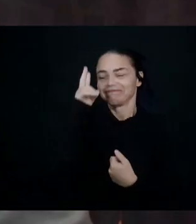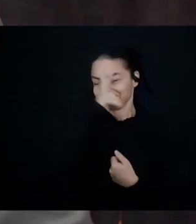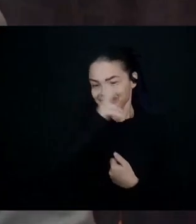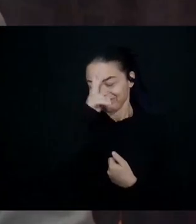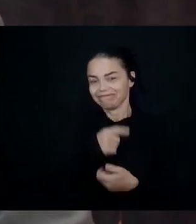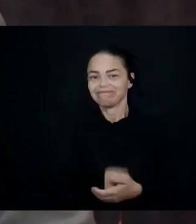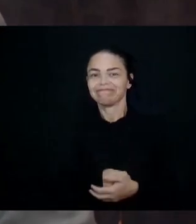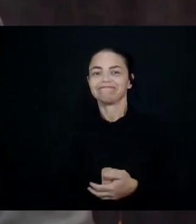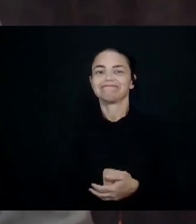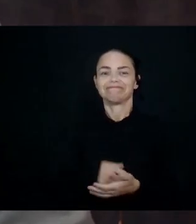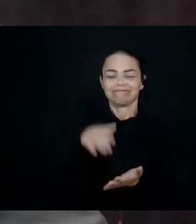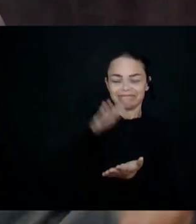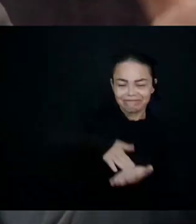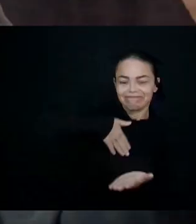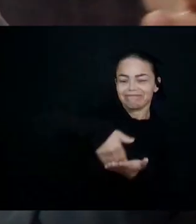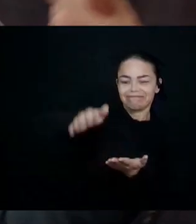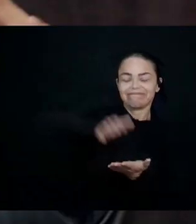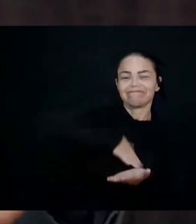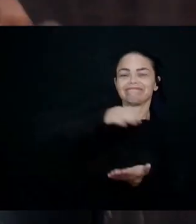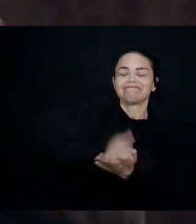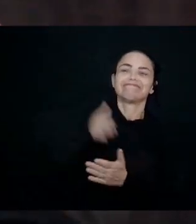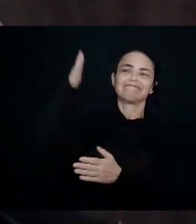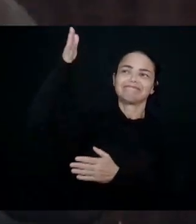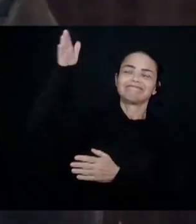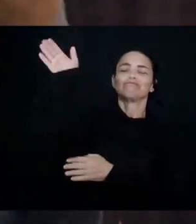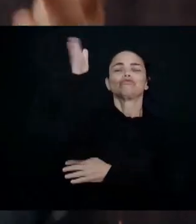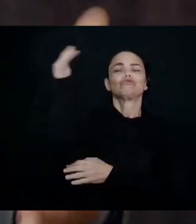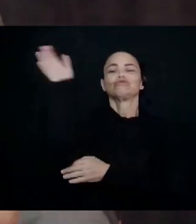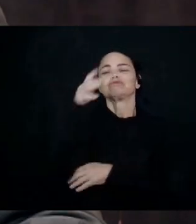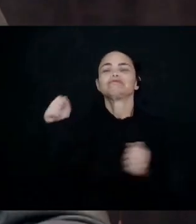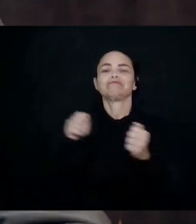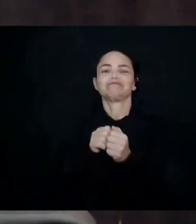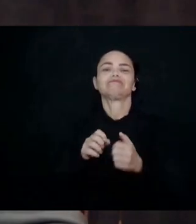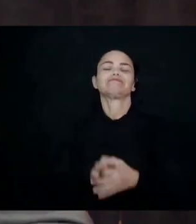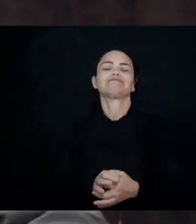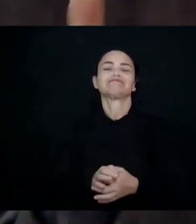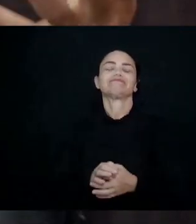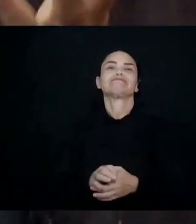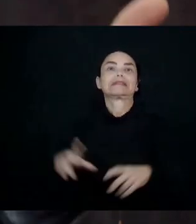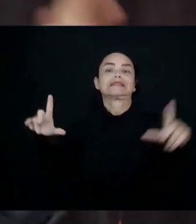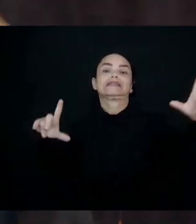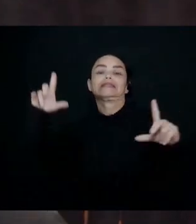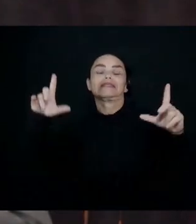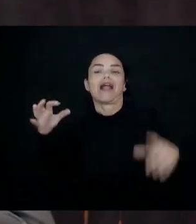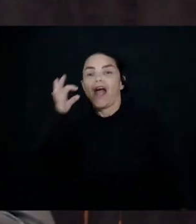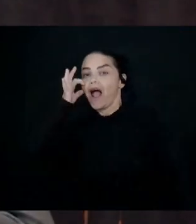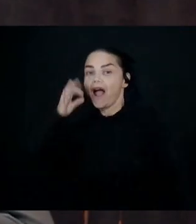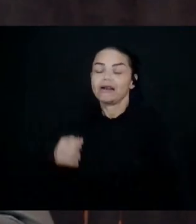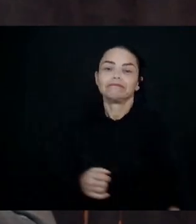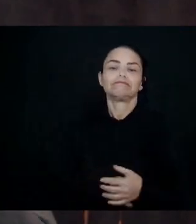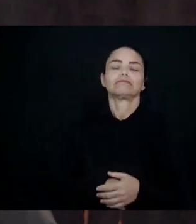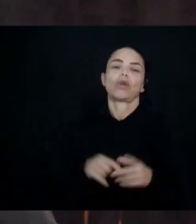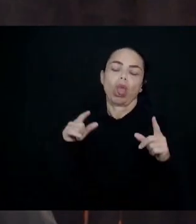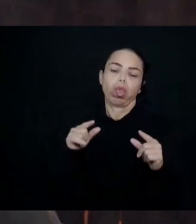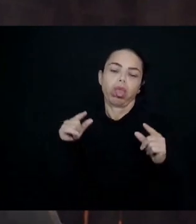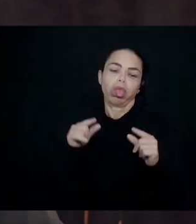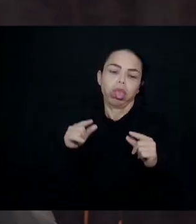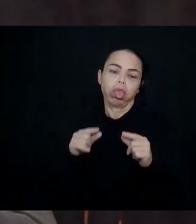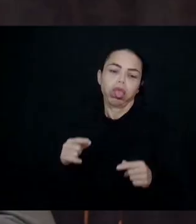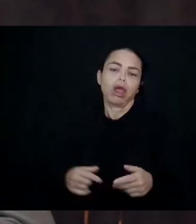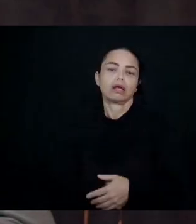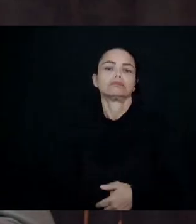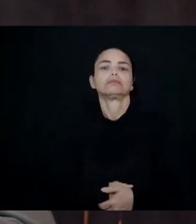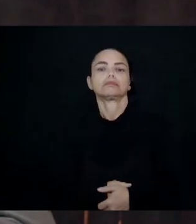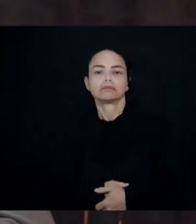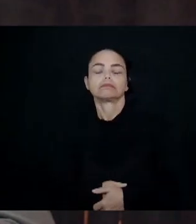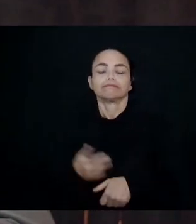as ruas, colocava a bandeirinha, Isso, aí todo aham. mundo se juntava, colocava aquele telão para poder assistir, e aos poucos isso está se diminuindo, né? Mas a gente tem que Exatamente. buscar isso